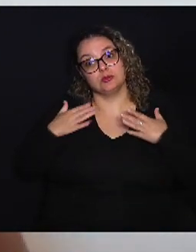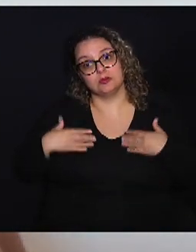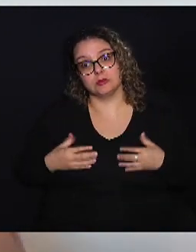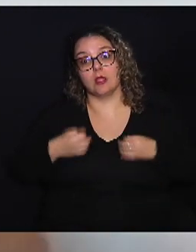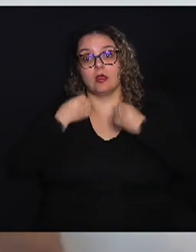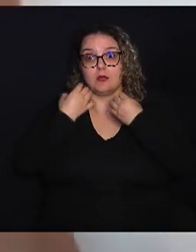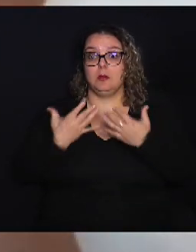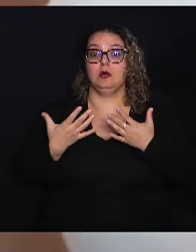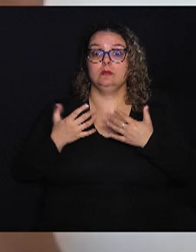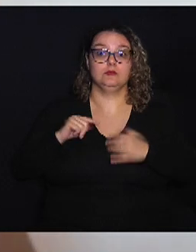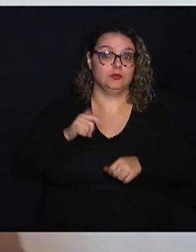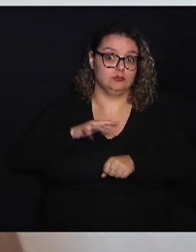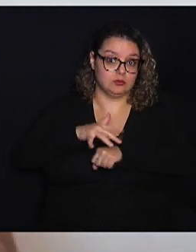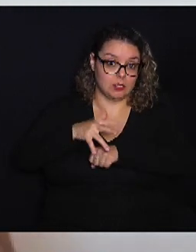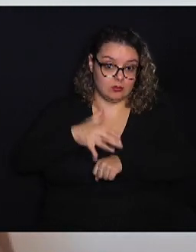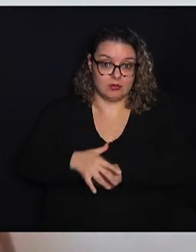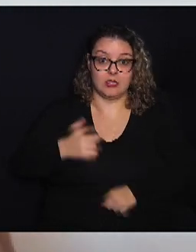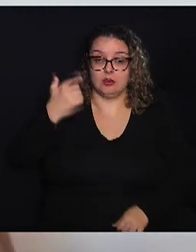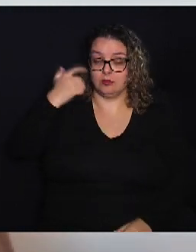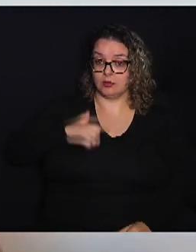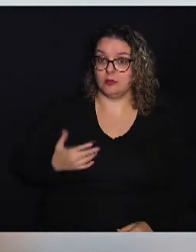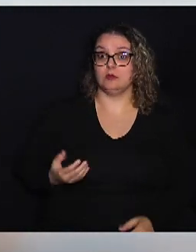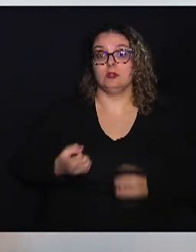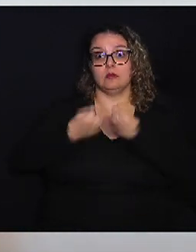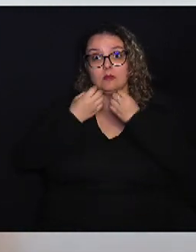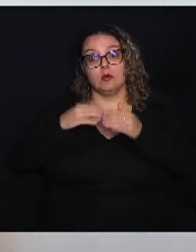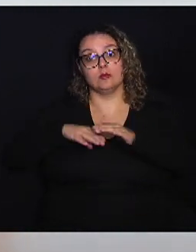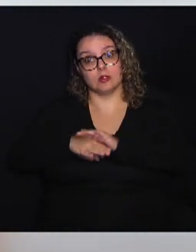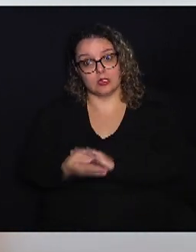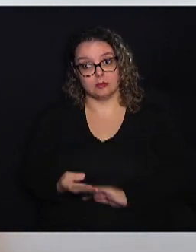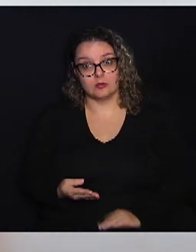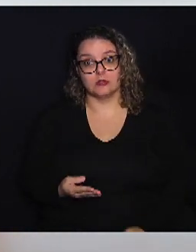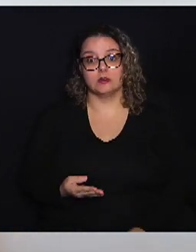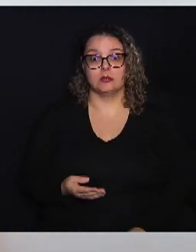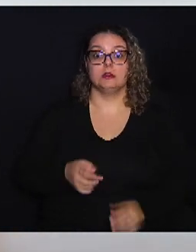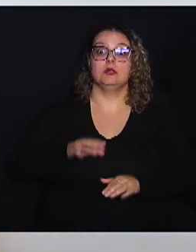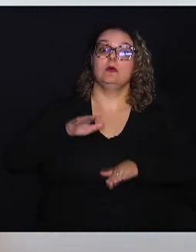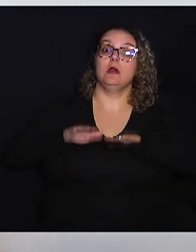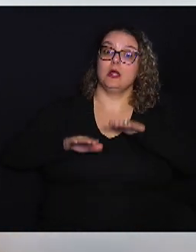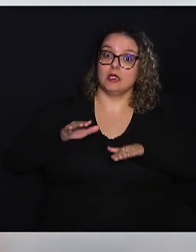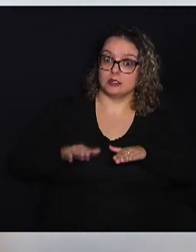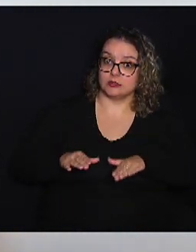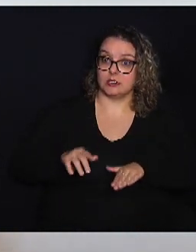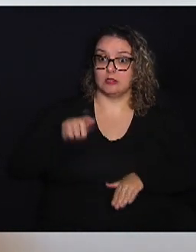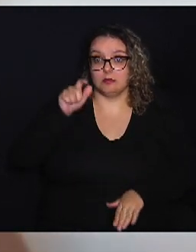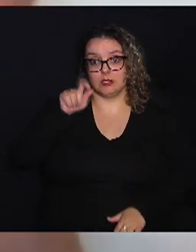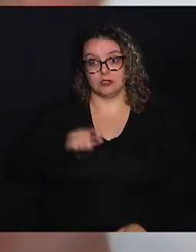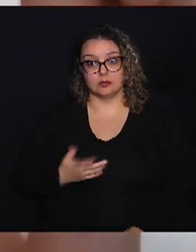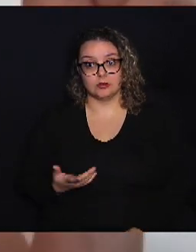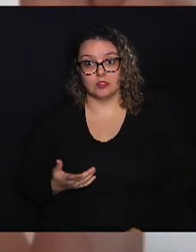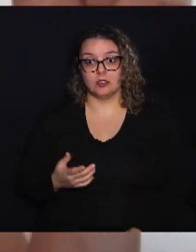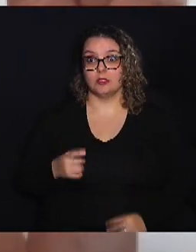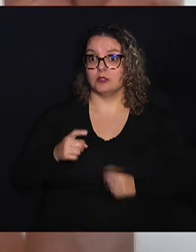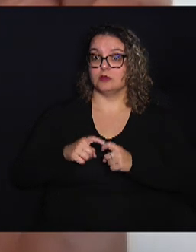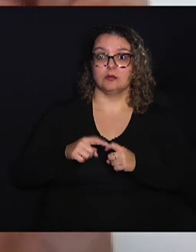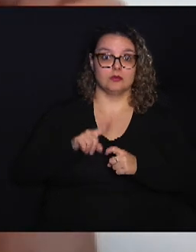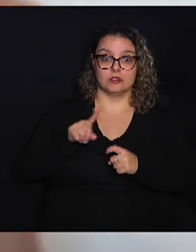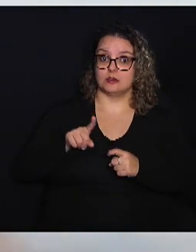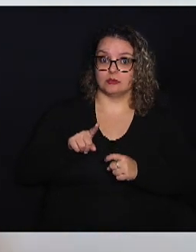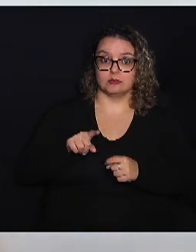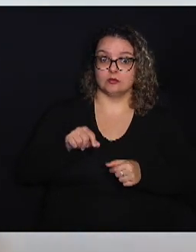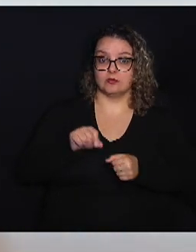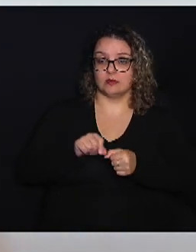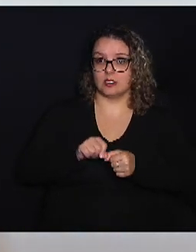está desinflamado, se essa pessoa tem bons hábitos. Então, muitas vezes, para essa pessoa, os médicos nem prescrevem a